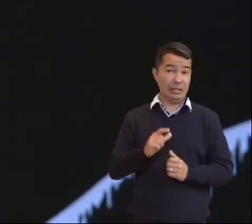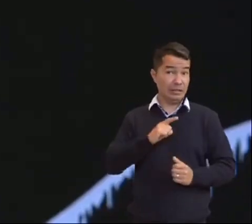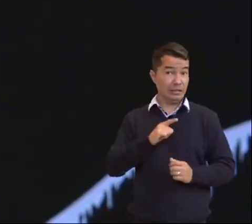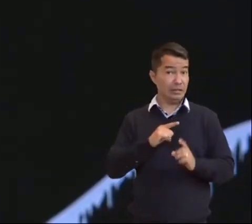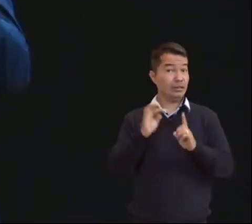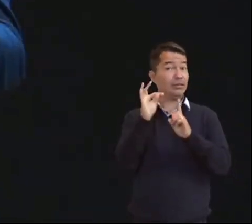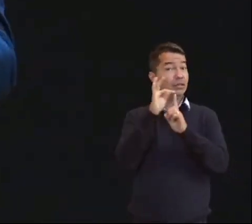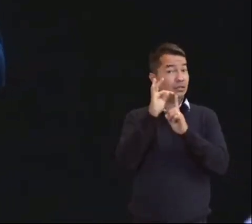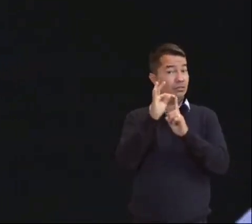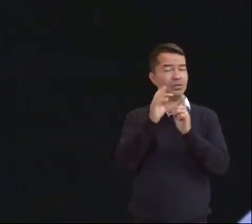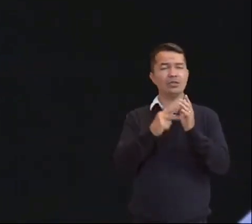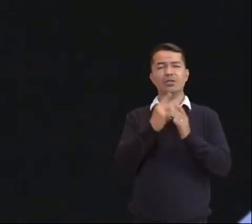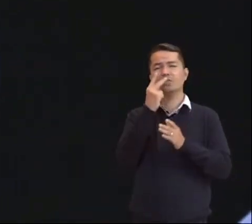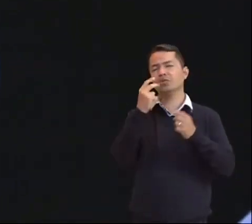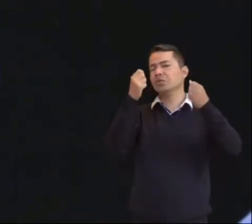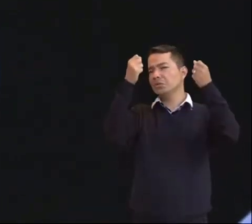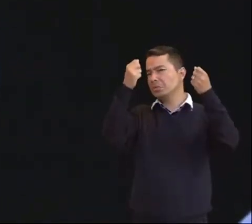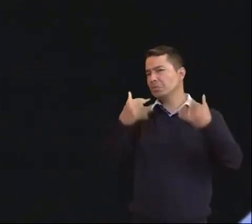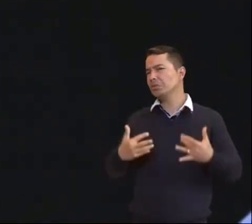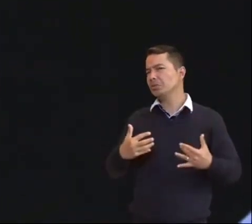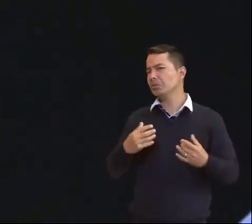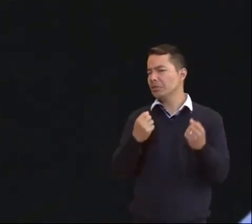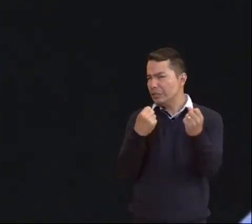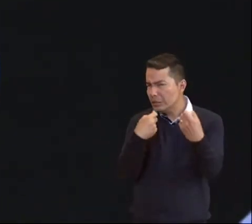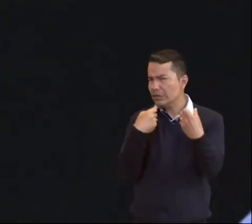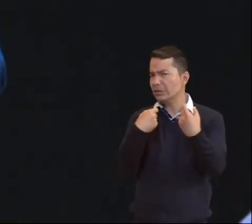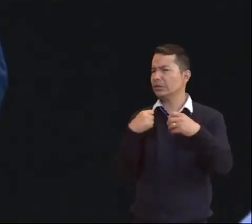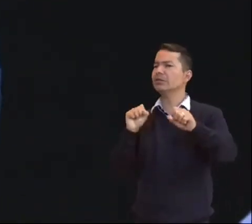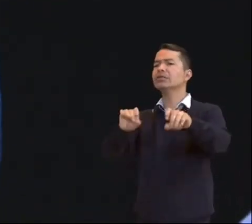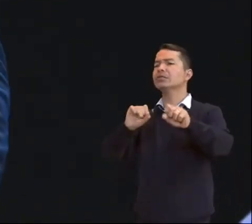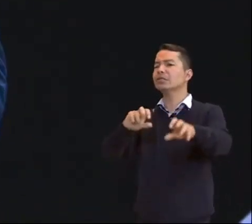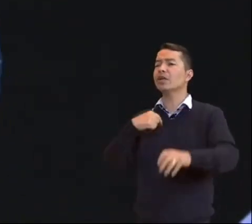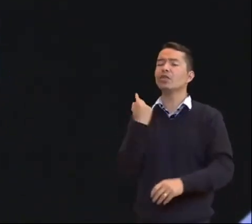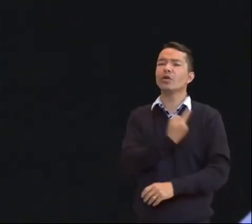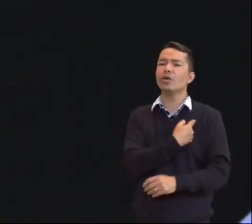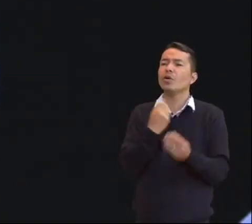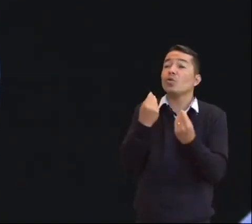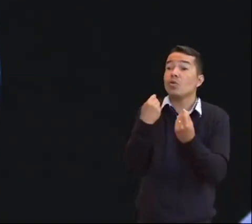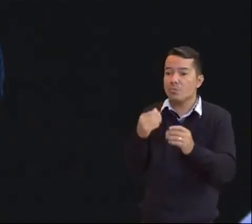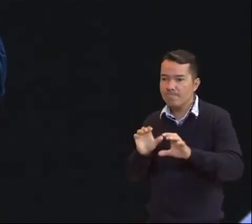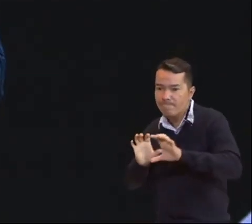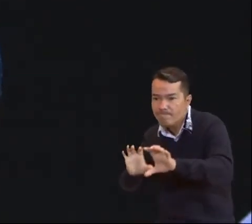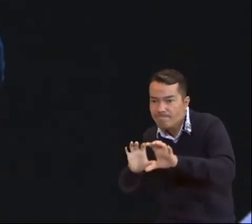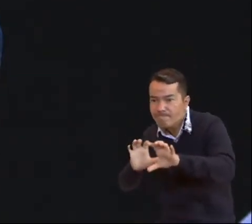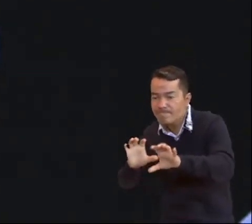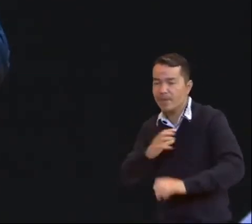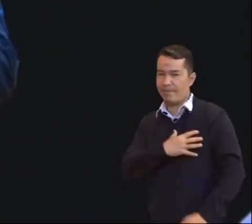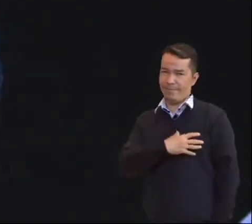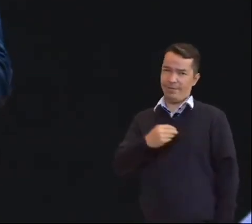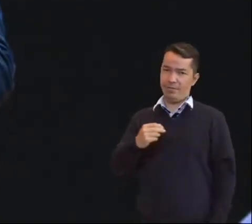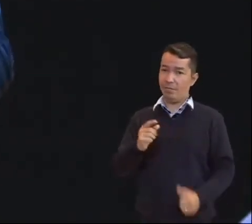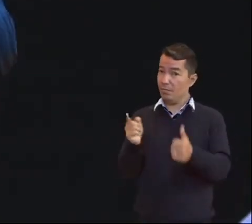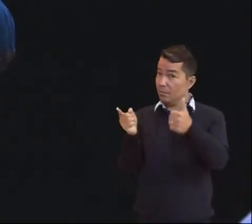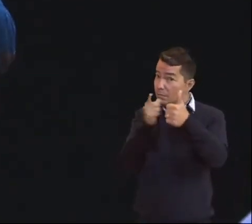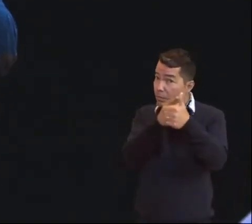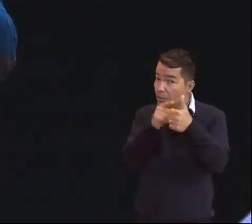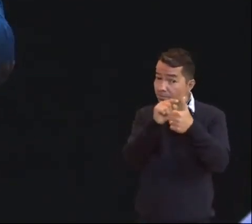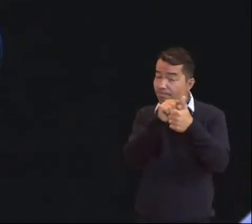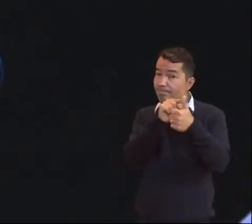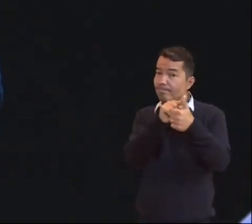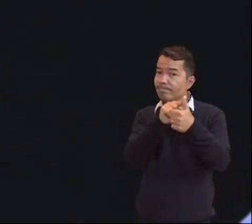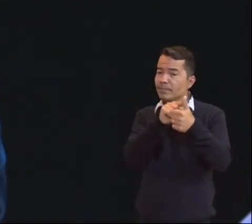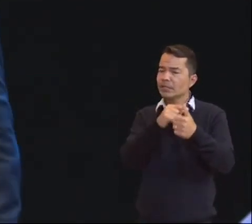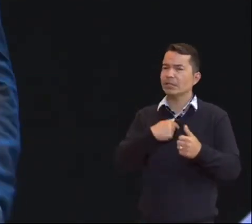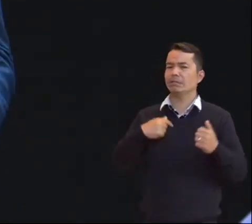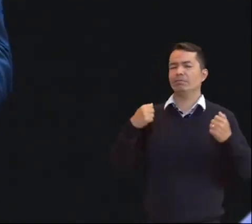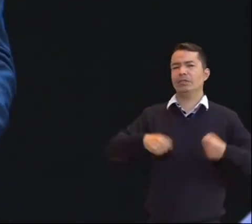me ensina, que podem nos ajudar a manter viva a chama da fé no coração dos nossos filhos. Primeiro, a